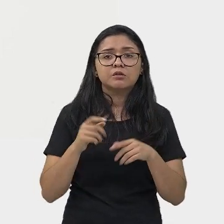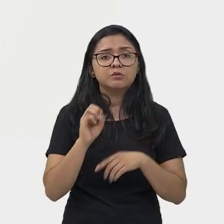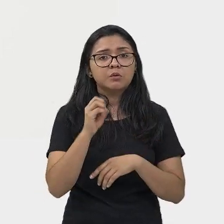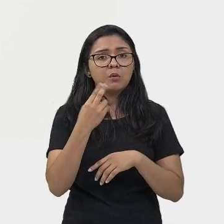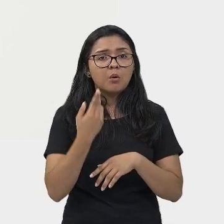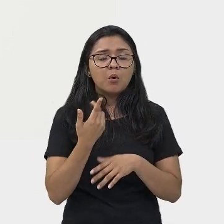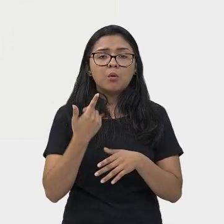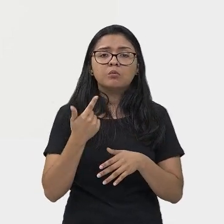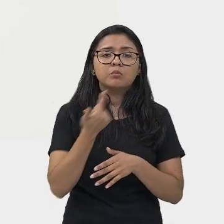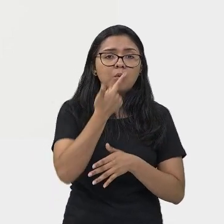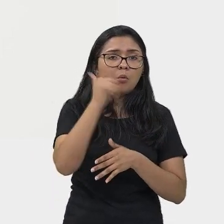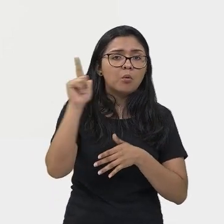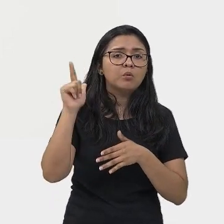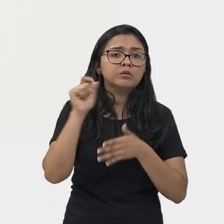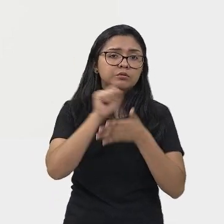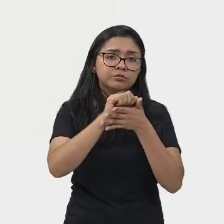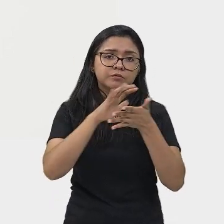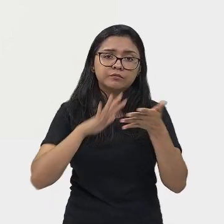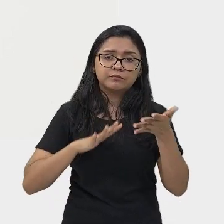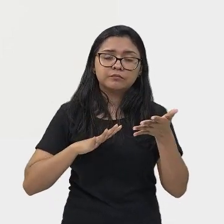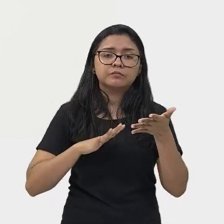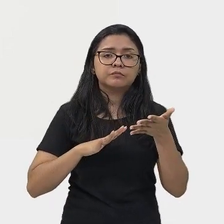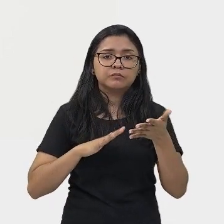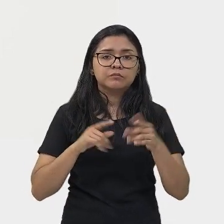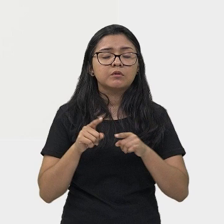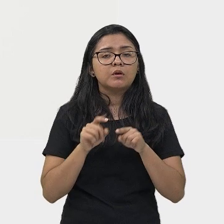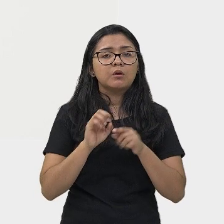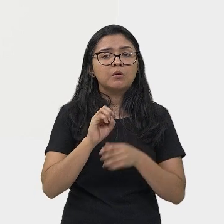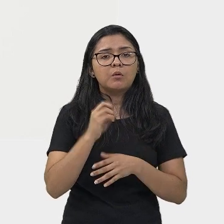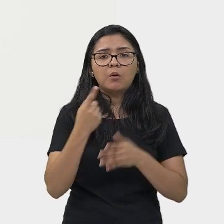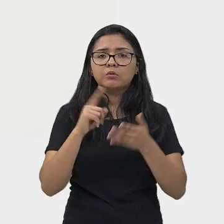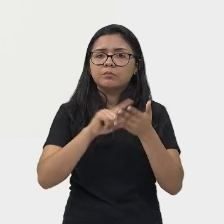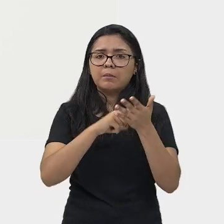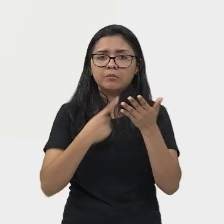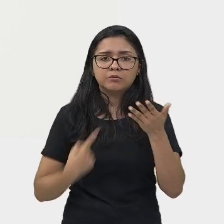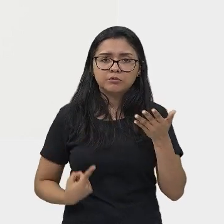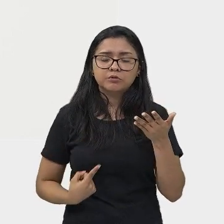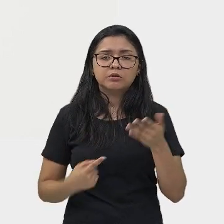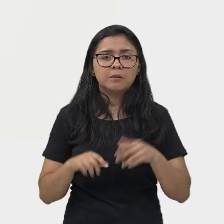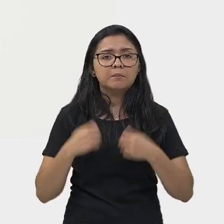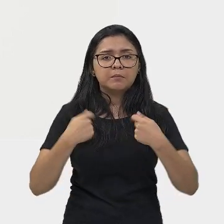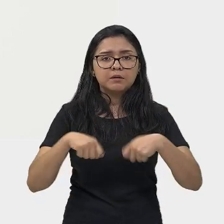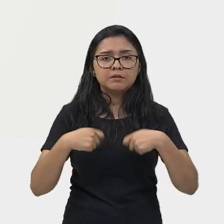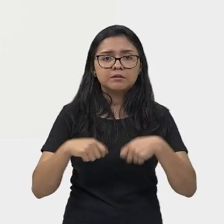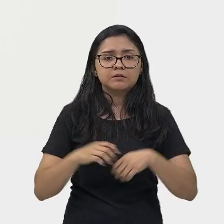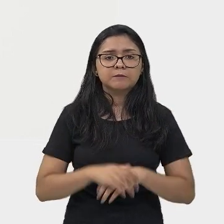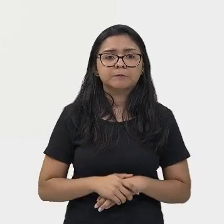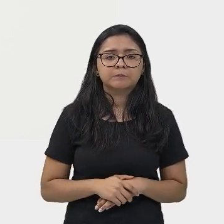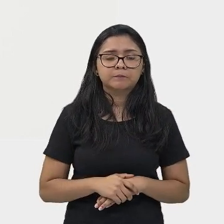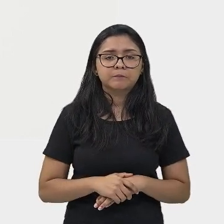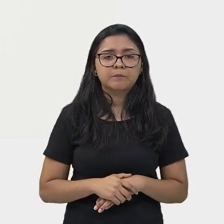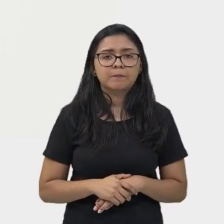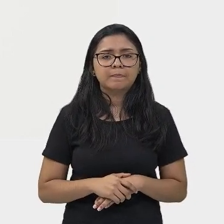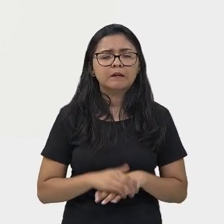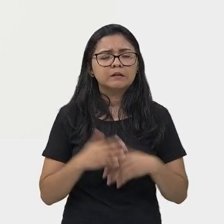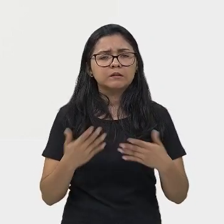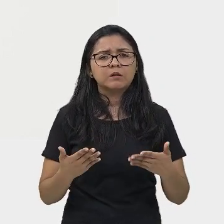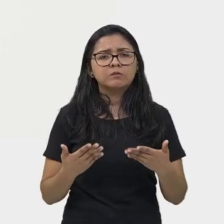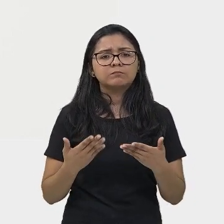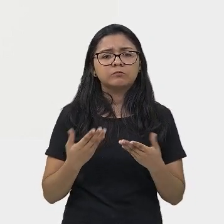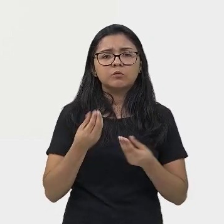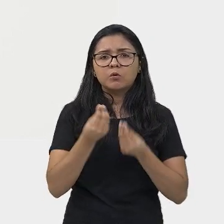do livro, seja ela de uma questão de apostila. Então, o questionamento é esse: quando é que eu tenho uma